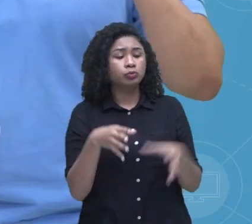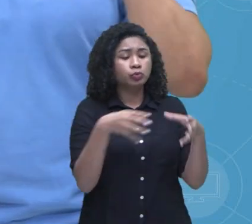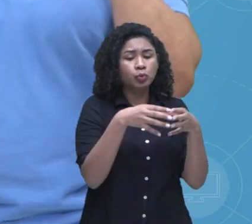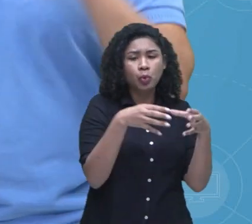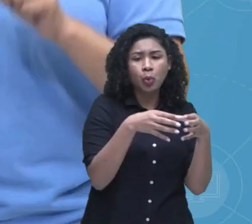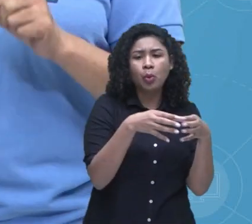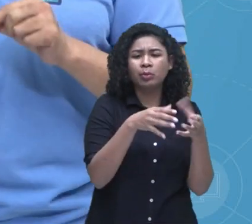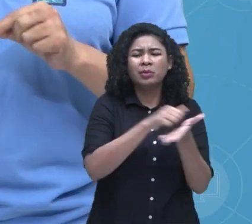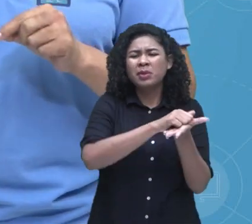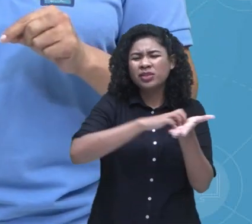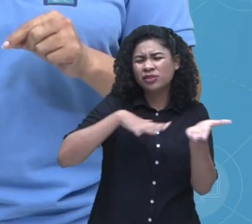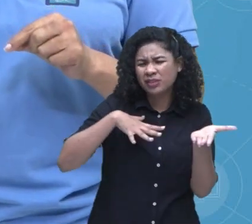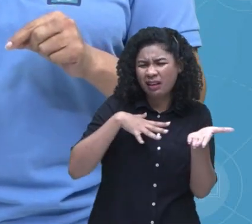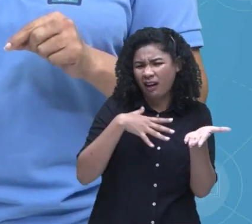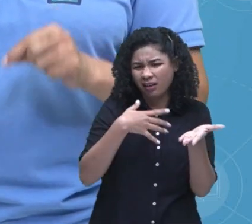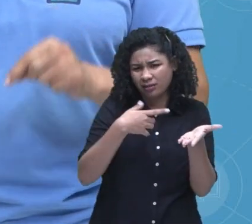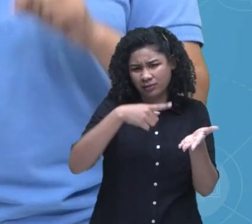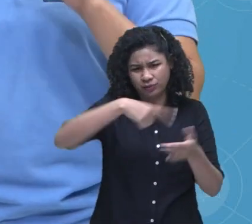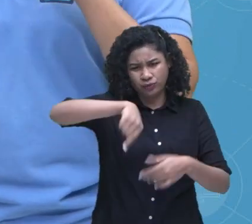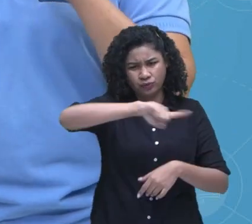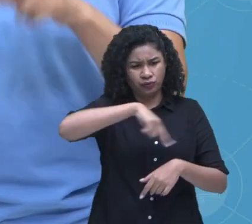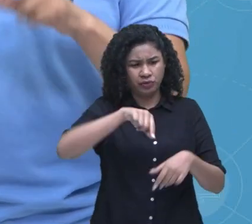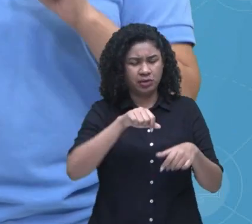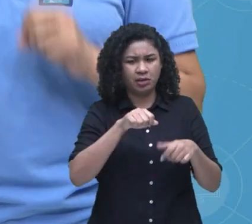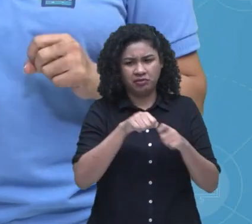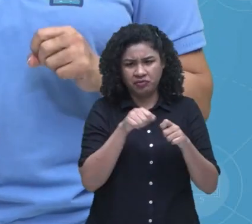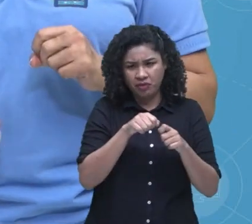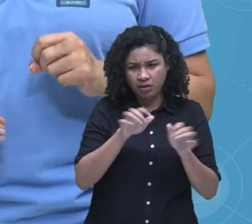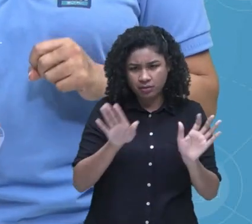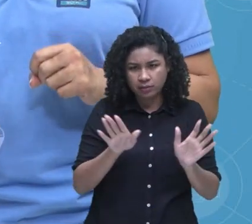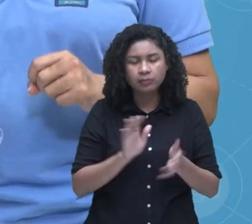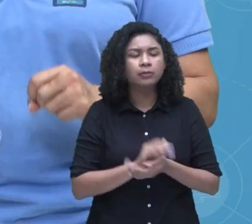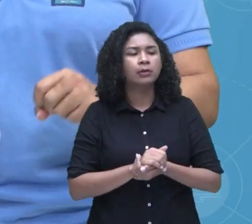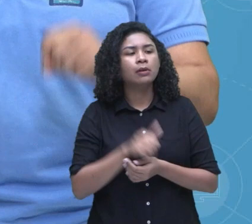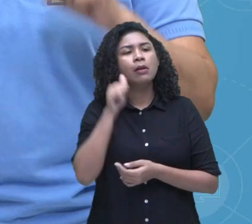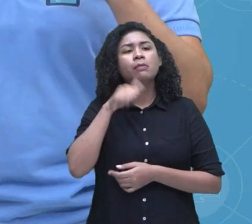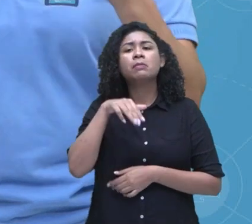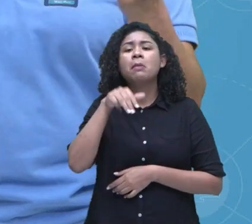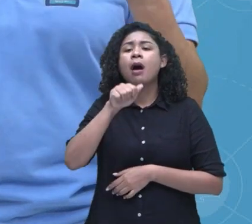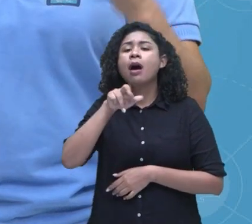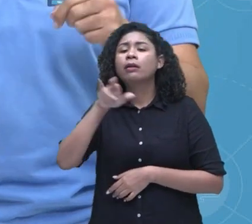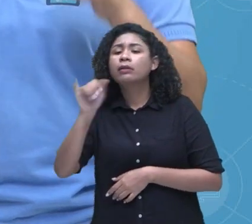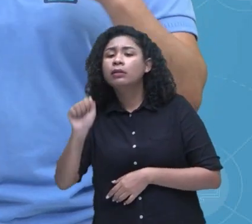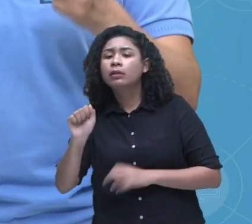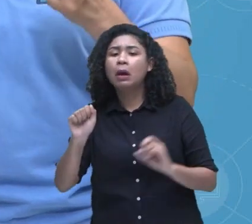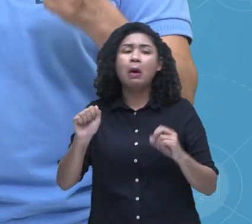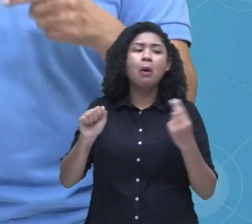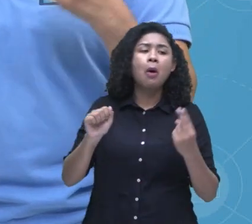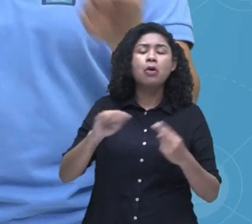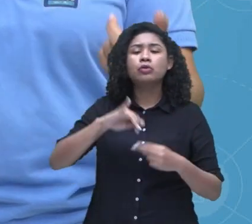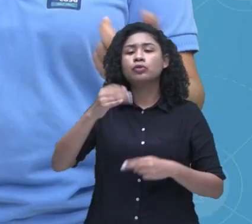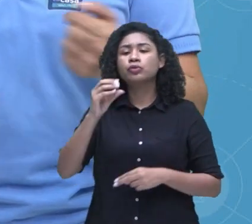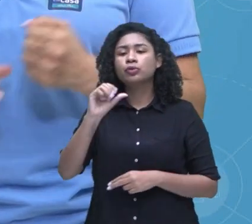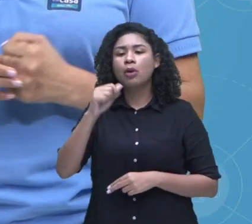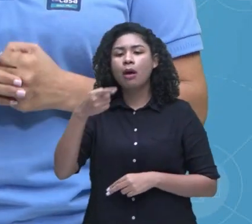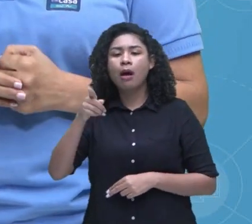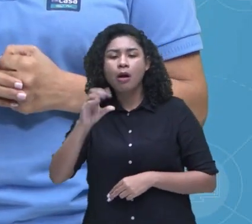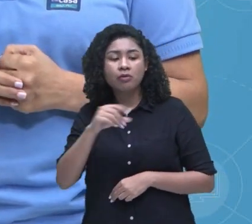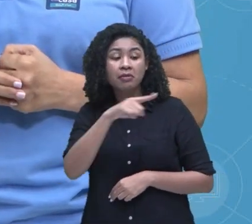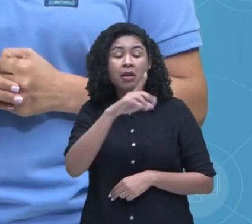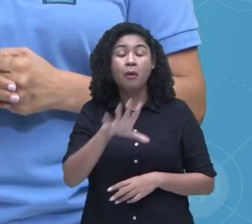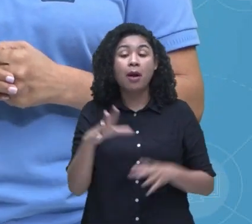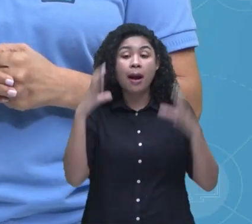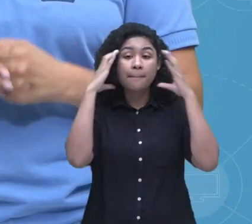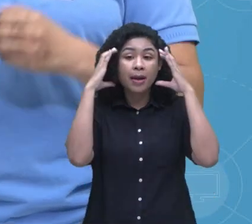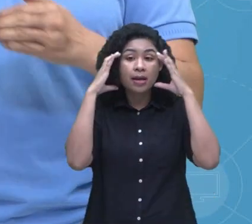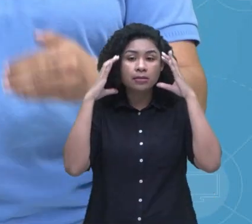equipe, aí você vai dizer, olha, a Maria, né, ou o João, ou o Pedro é o cabeça da